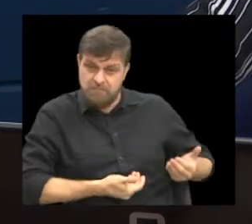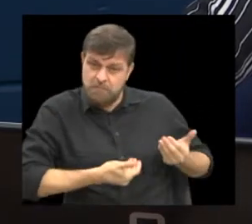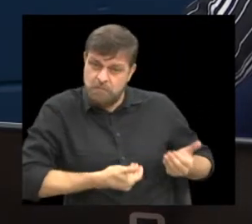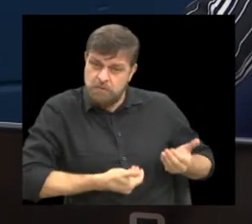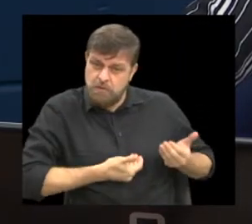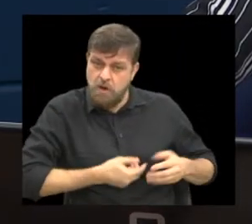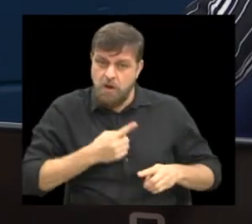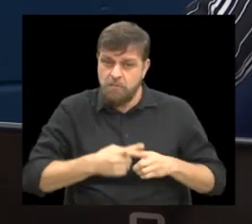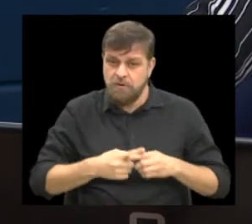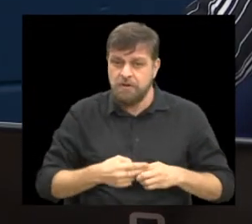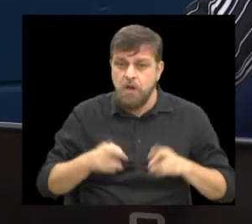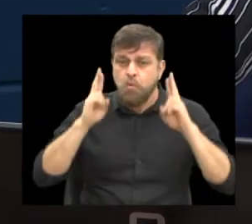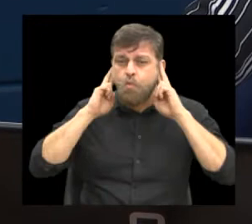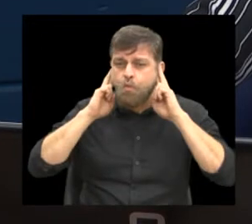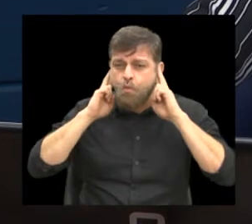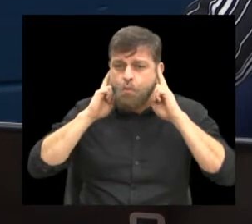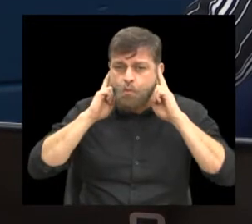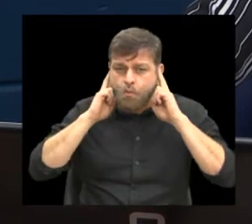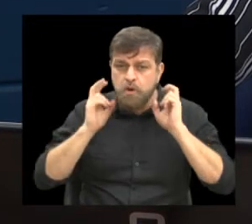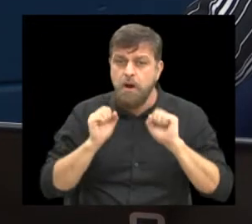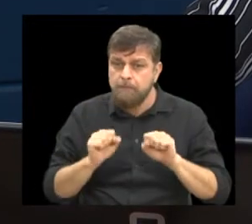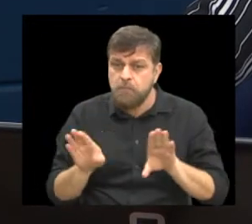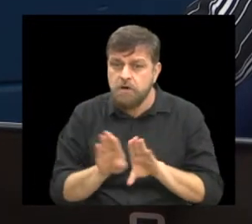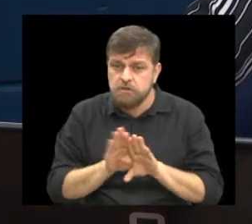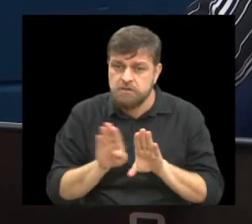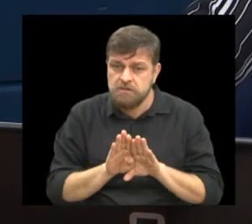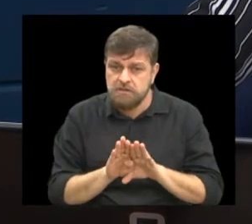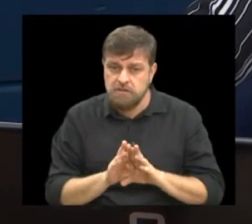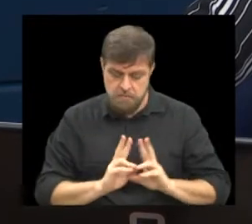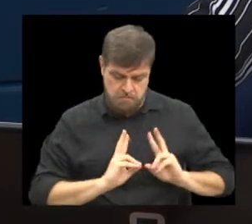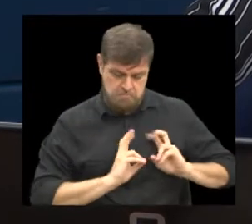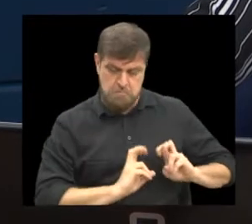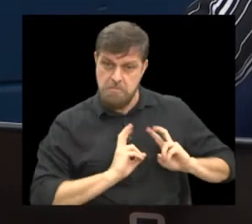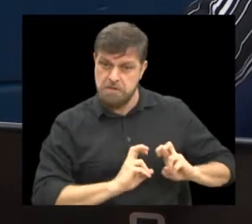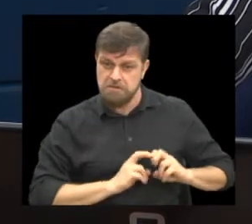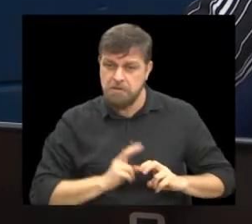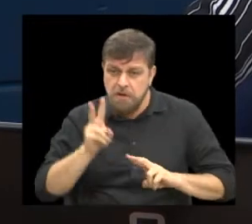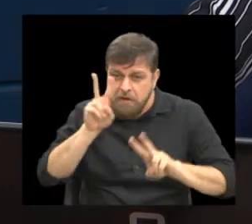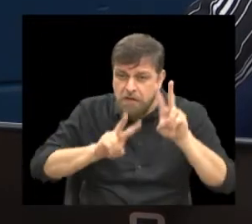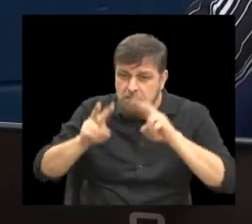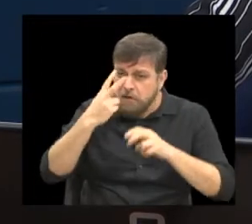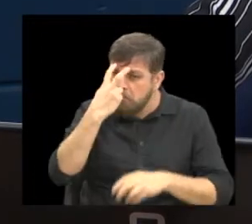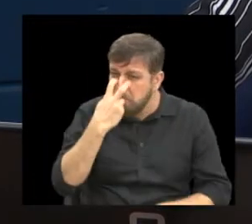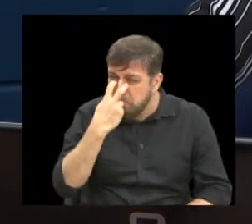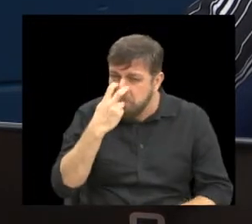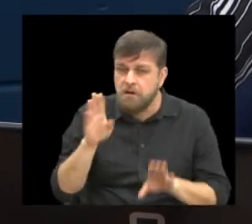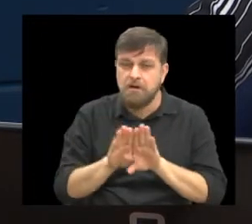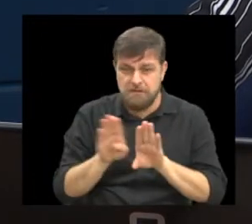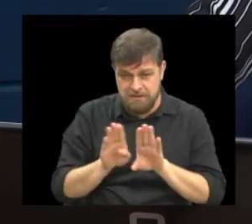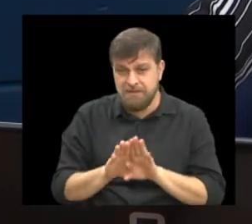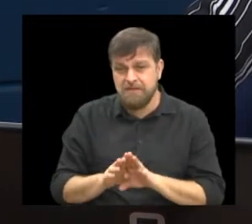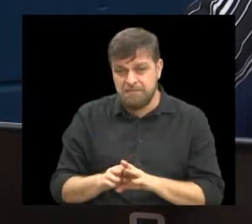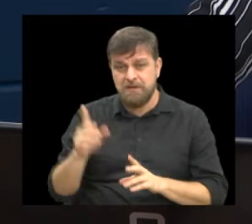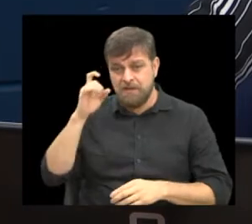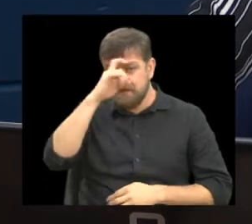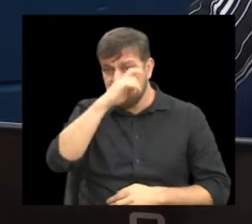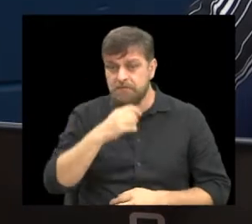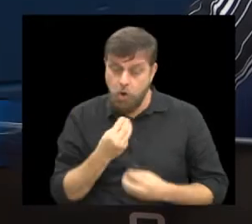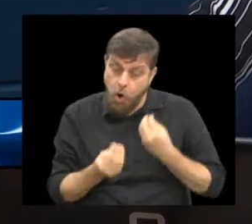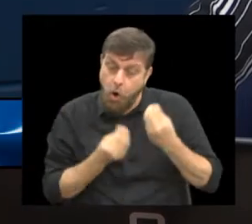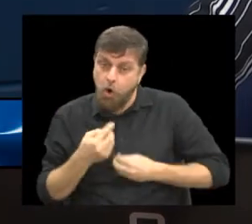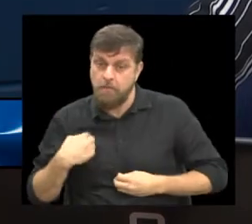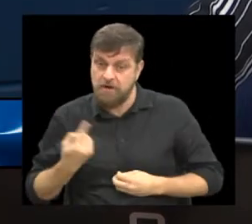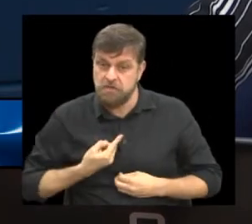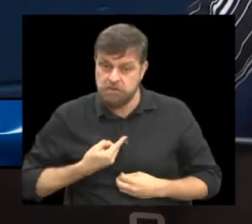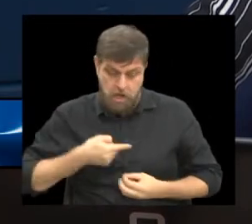por exemplo, surda, pode ter dificuldade de algum reconhecimento. Uma baixa visão pode ter uma dificuldade de reconhecimento. E aí? E